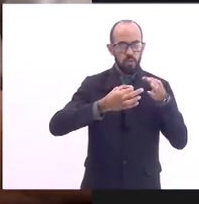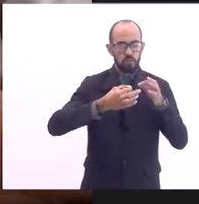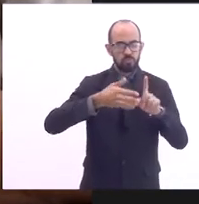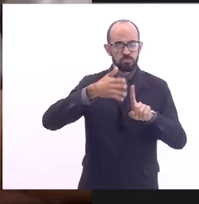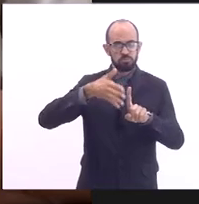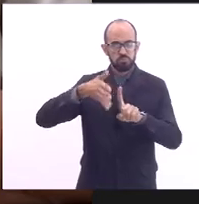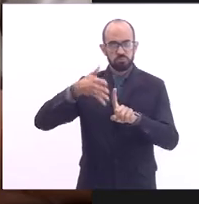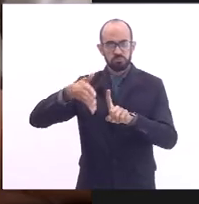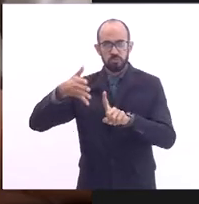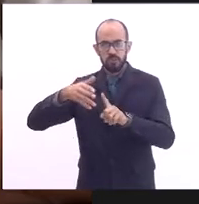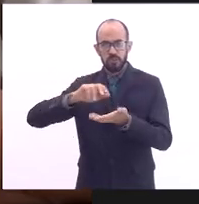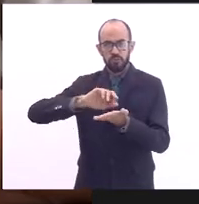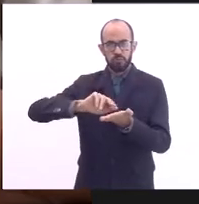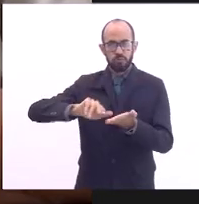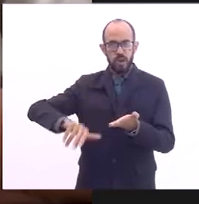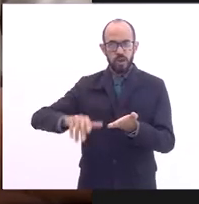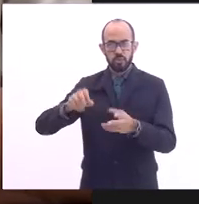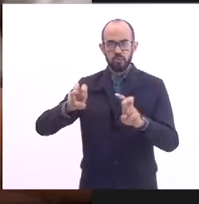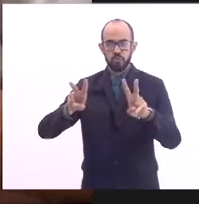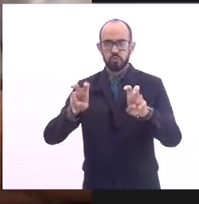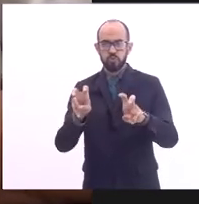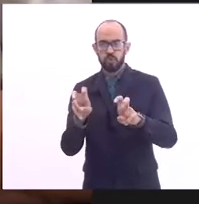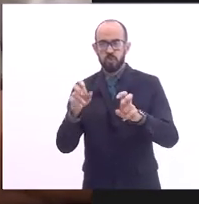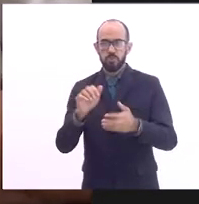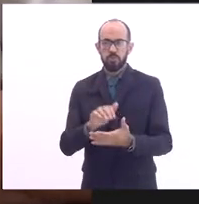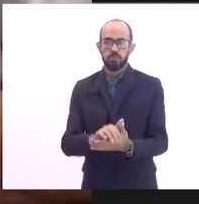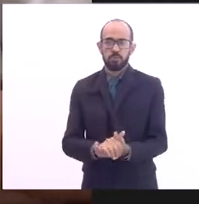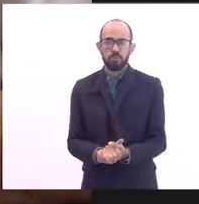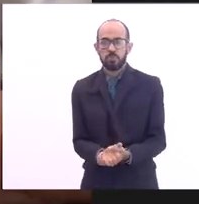Nós temos vários relatos com relação